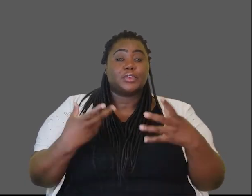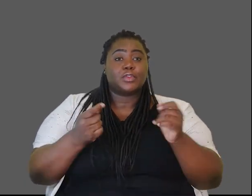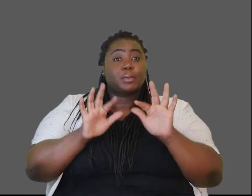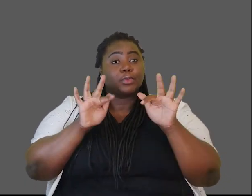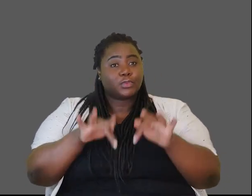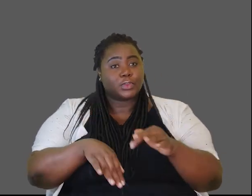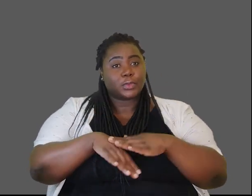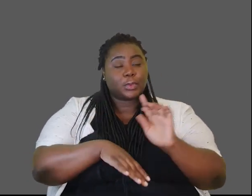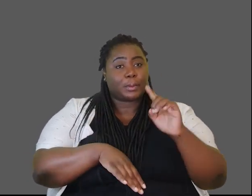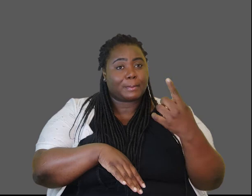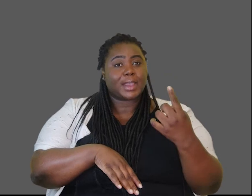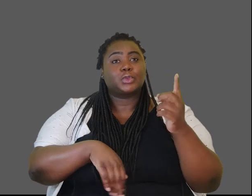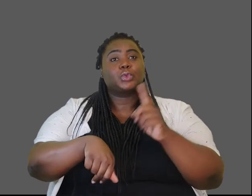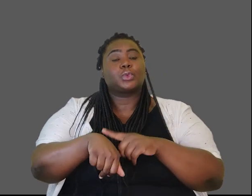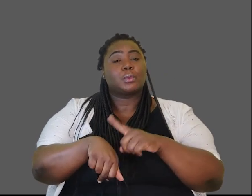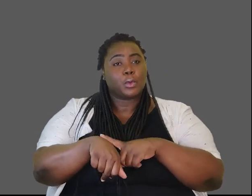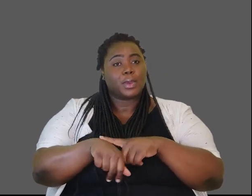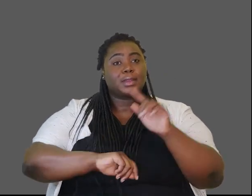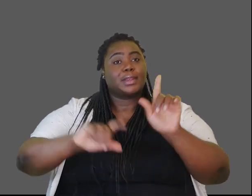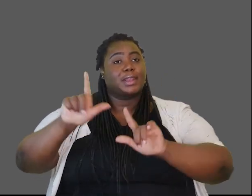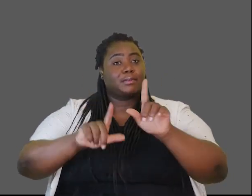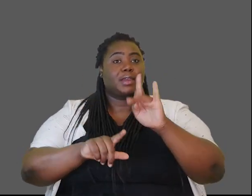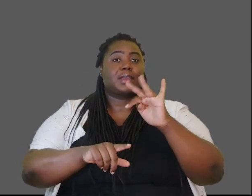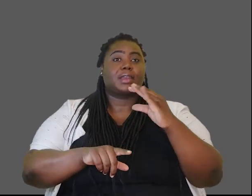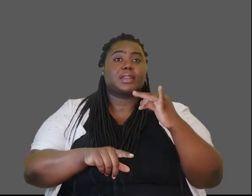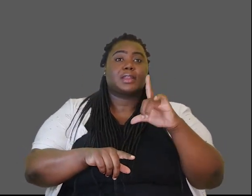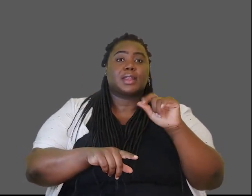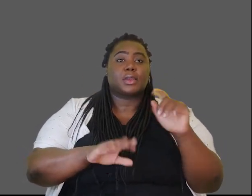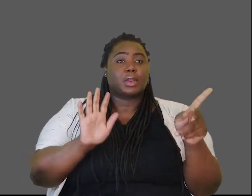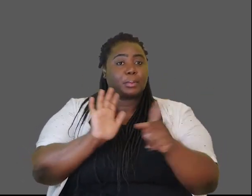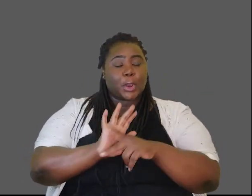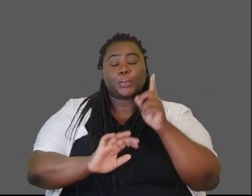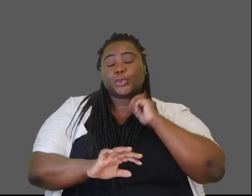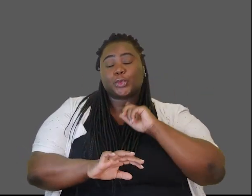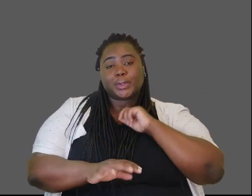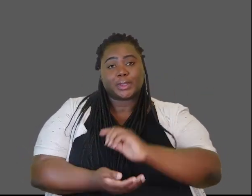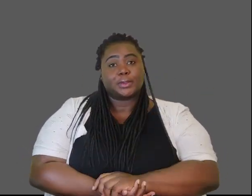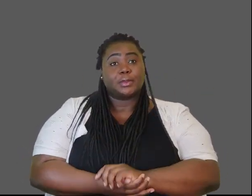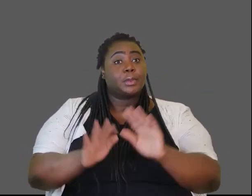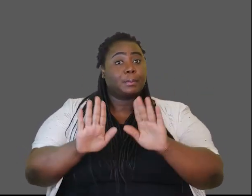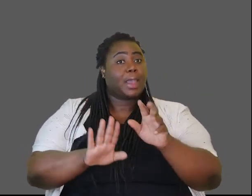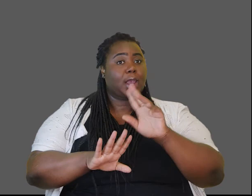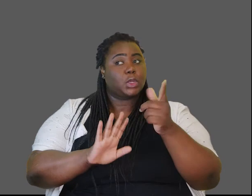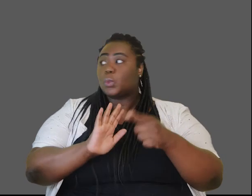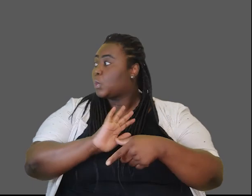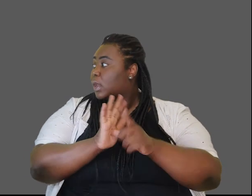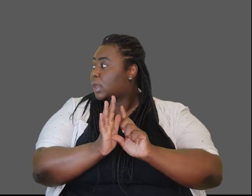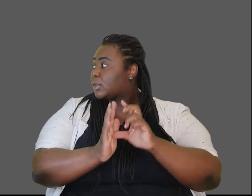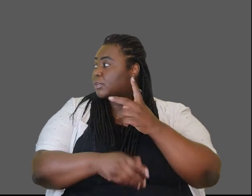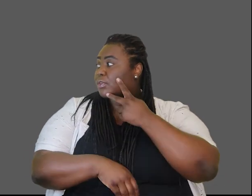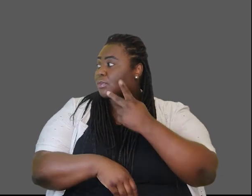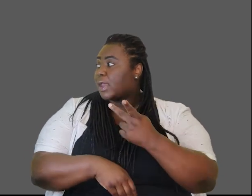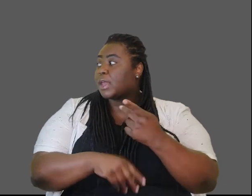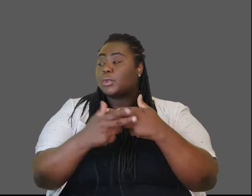Vamos terminando mais um episódio da série TV Itacolomi, a emissora dos mineiros, mas não sem antes deixar